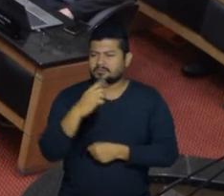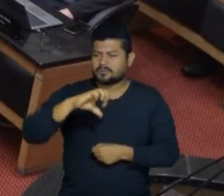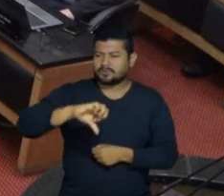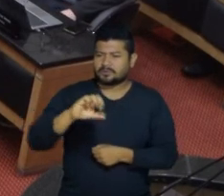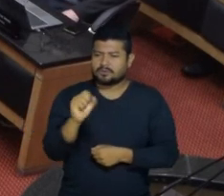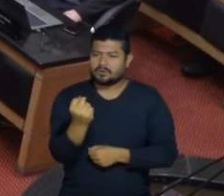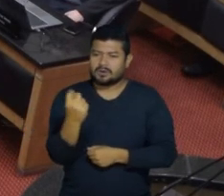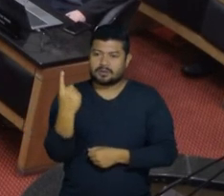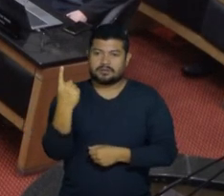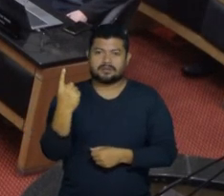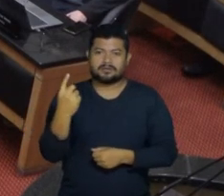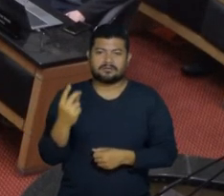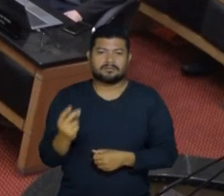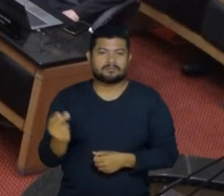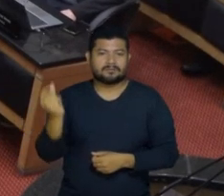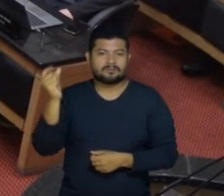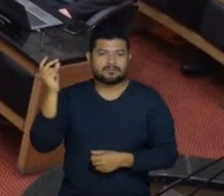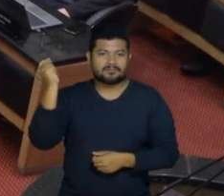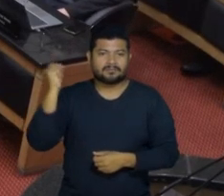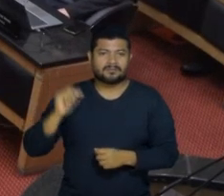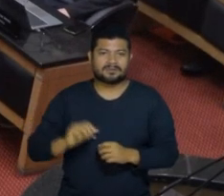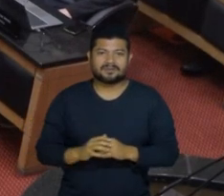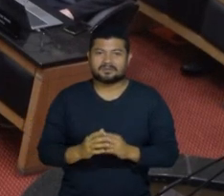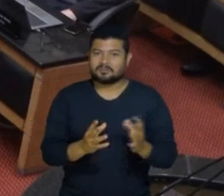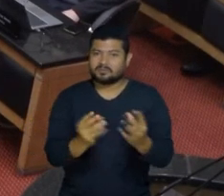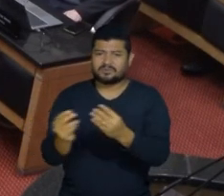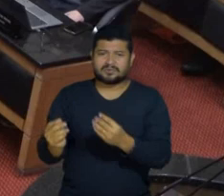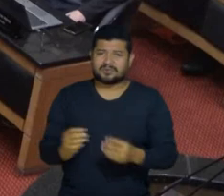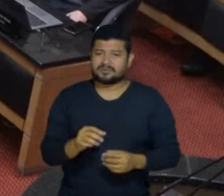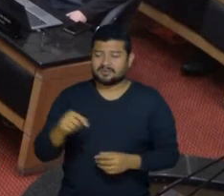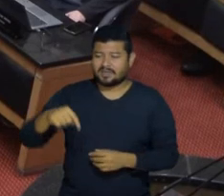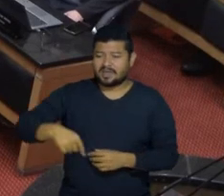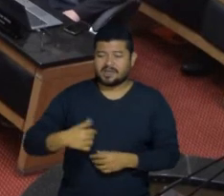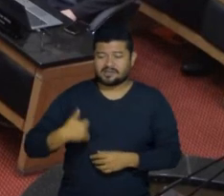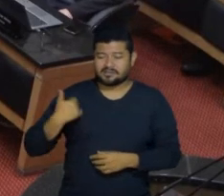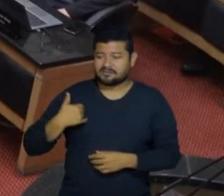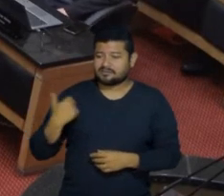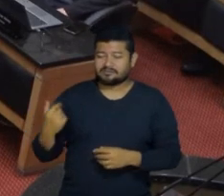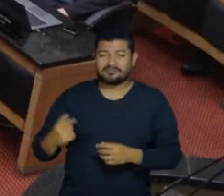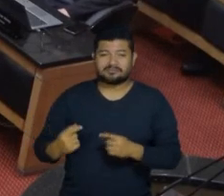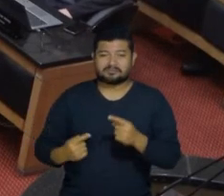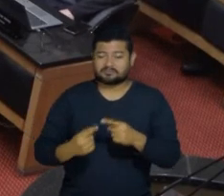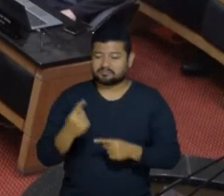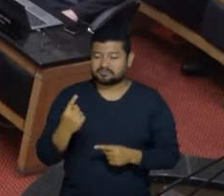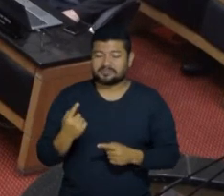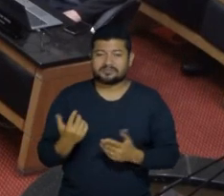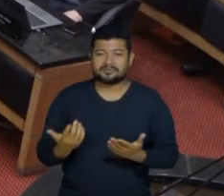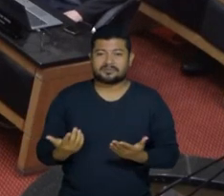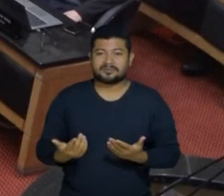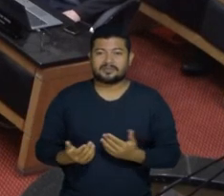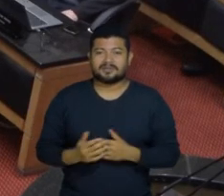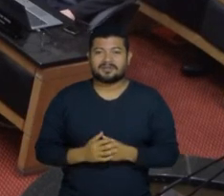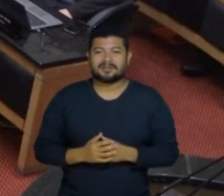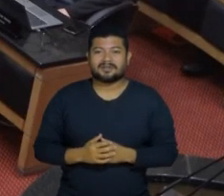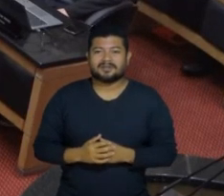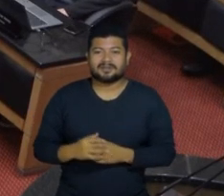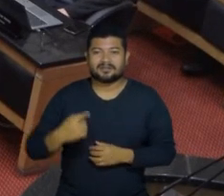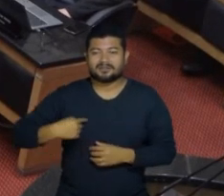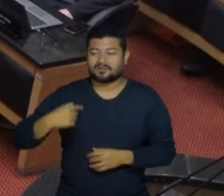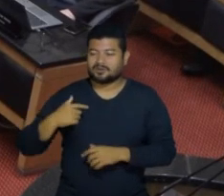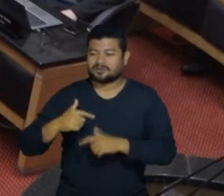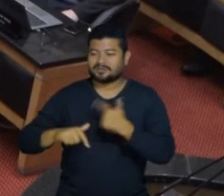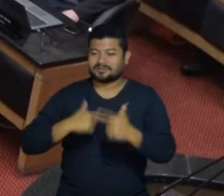1981. Tem muitos aqui que não têm a idade aí que nós temos de